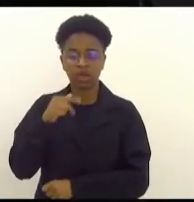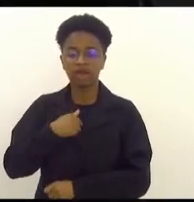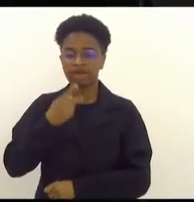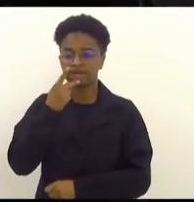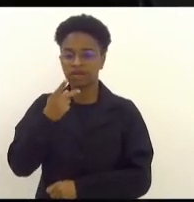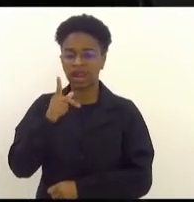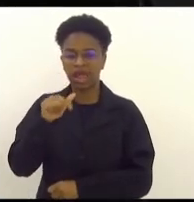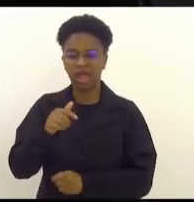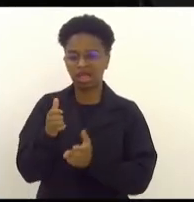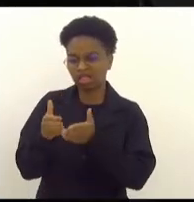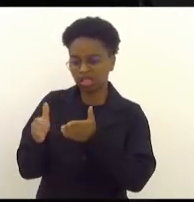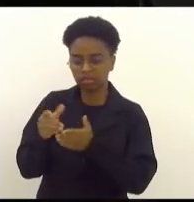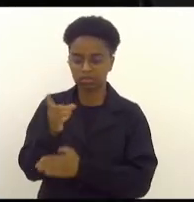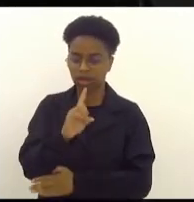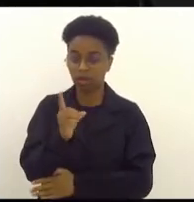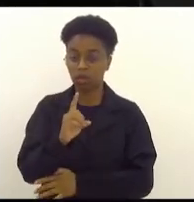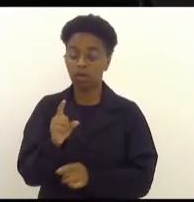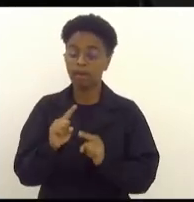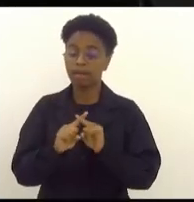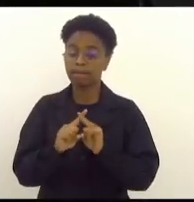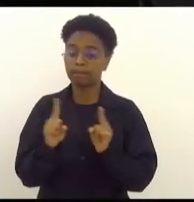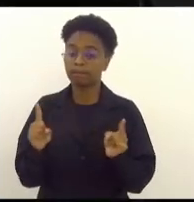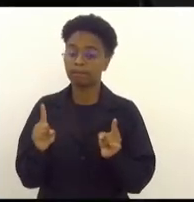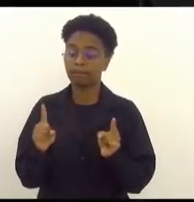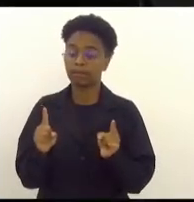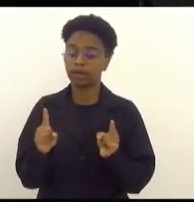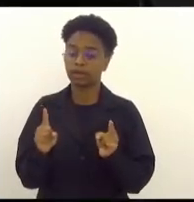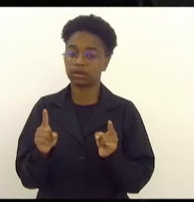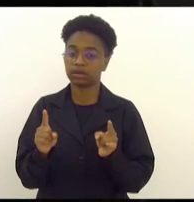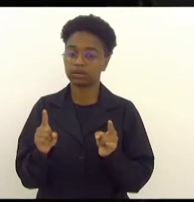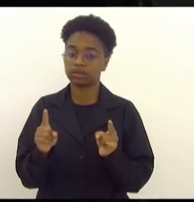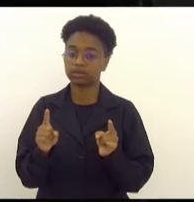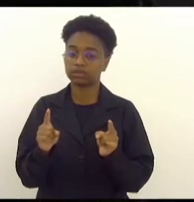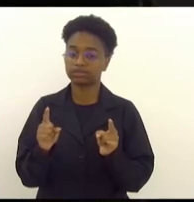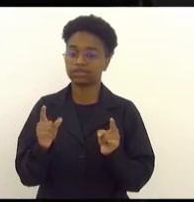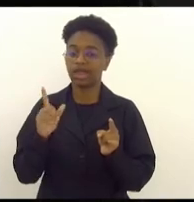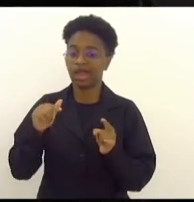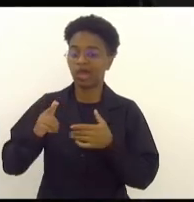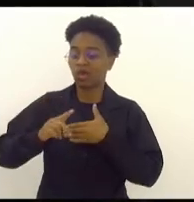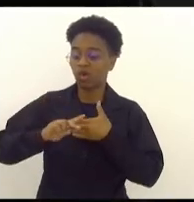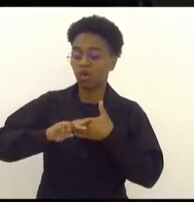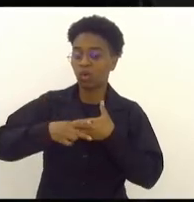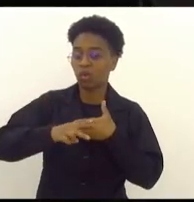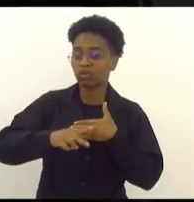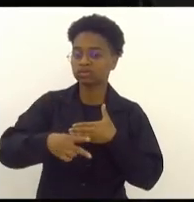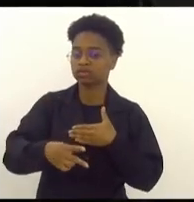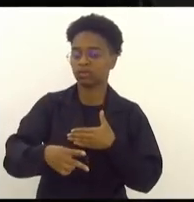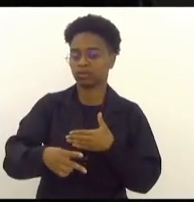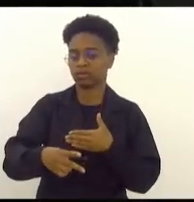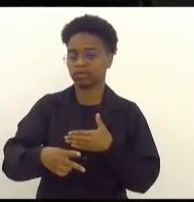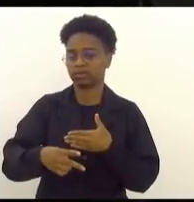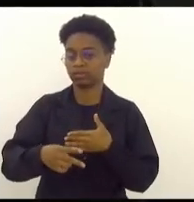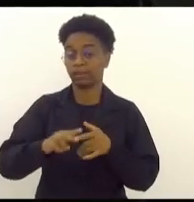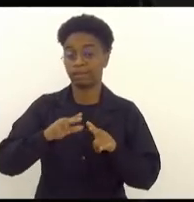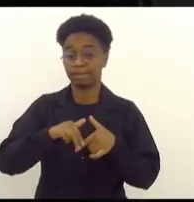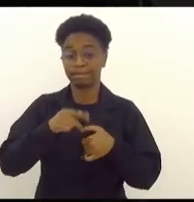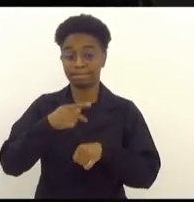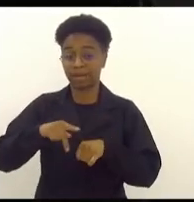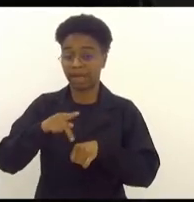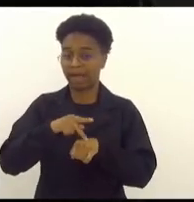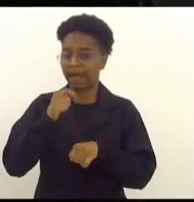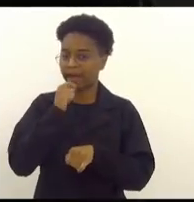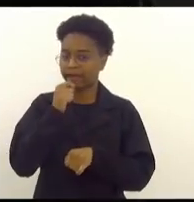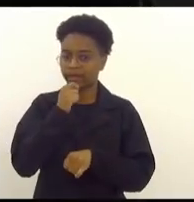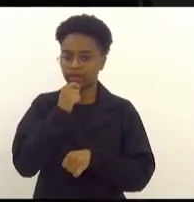pejorativo mas como uma consequência né de um país que ainda não fez